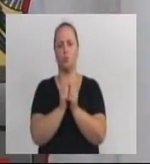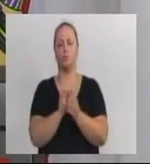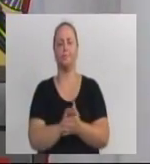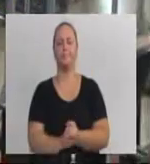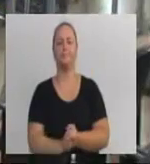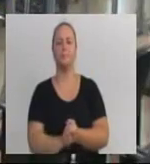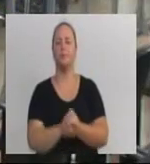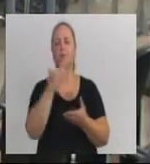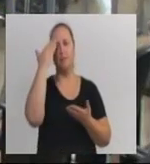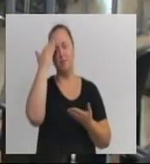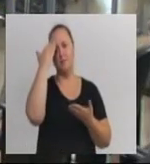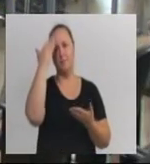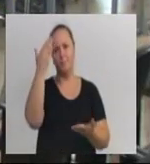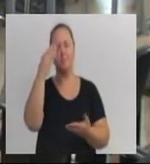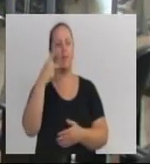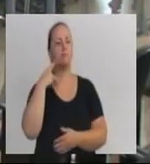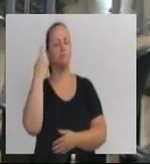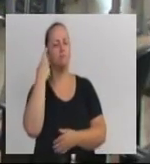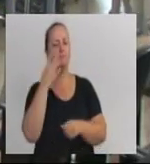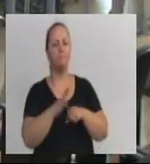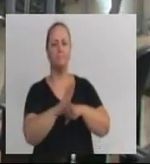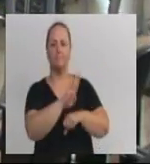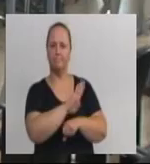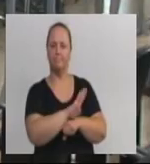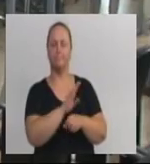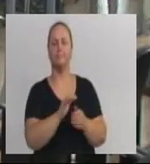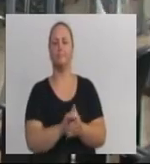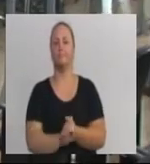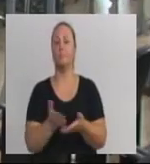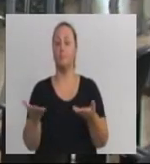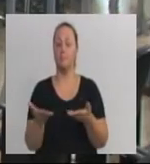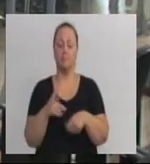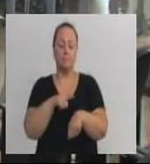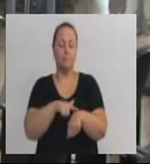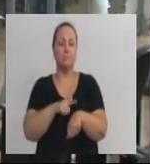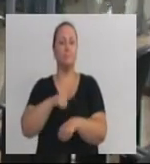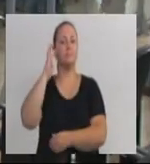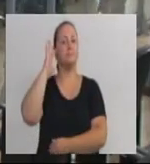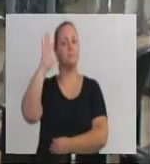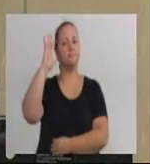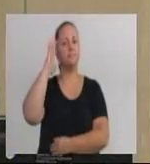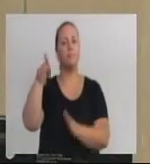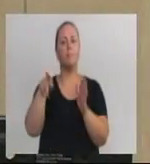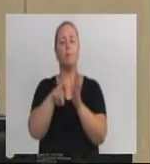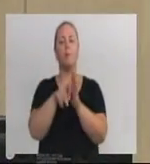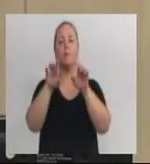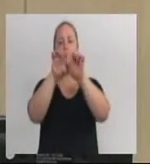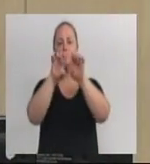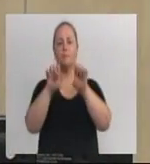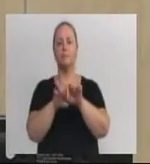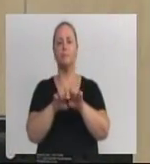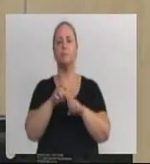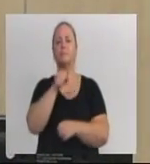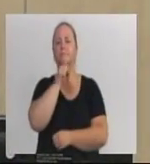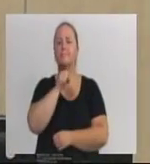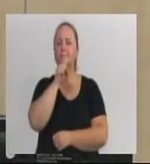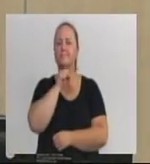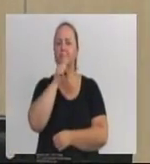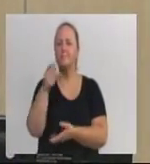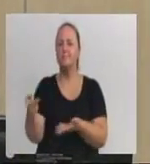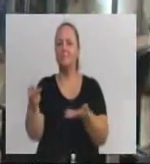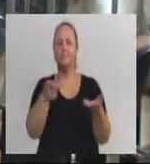Obrigado, vereador Zeca Bombeiro. Na sequência, temos um momento de reflexão sobre o Estatuto do Idoso, para o qual eu convido o vereador Beto